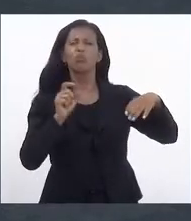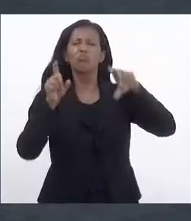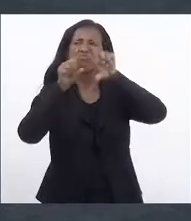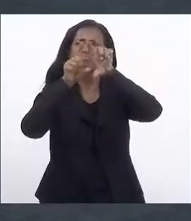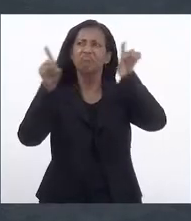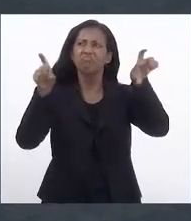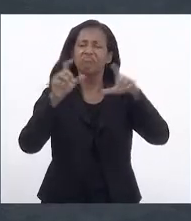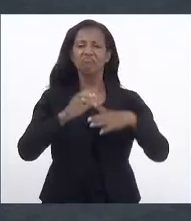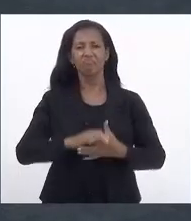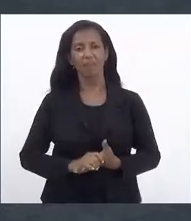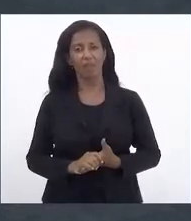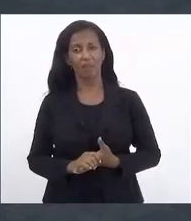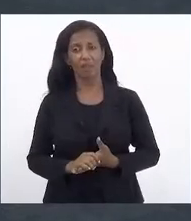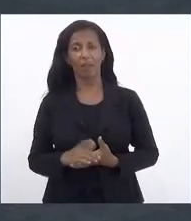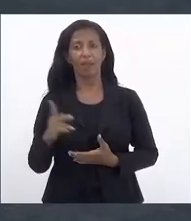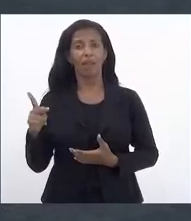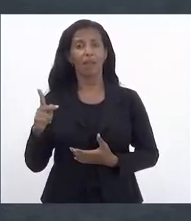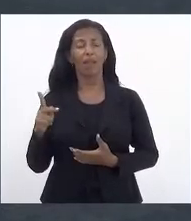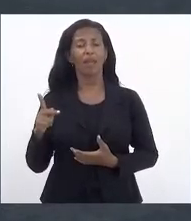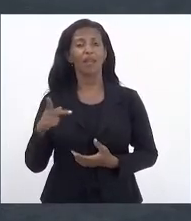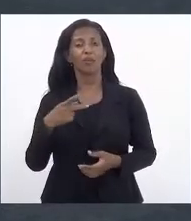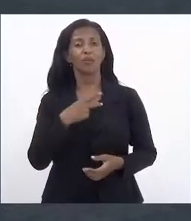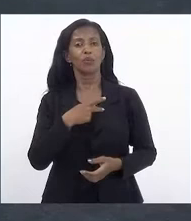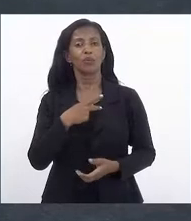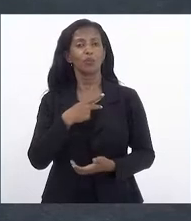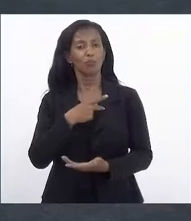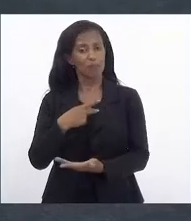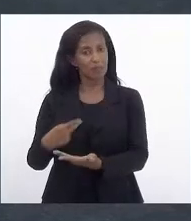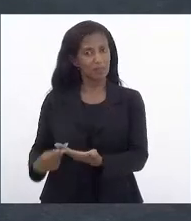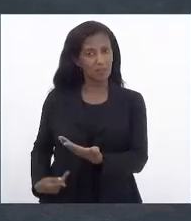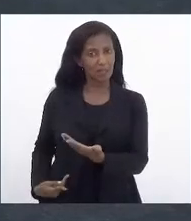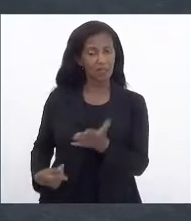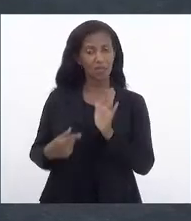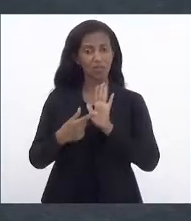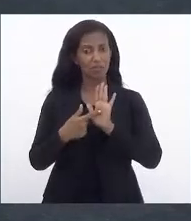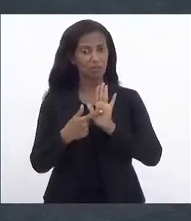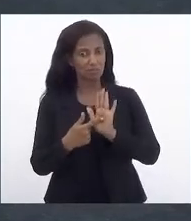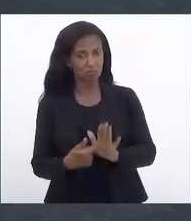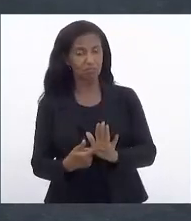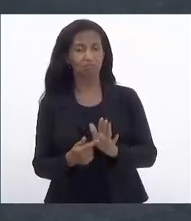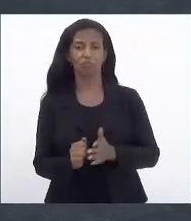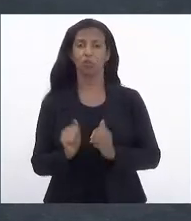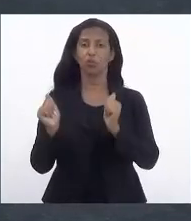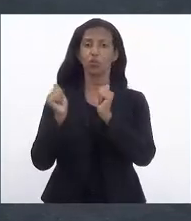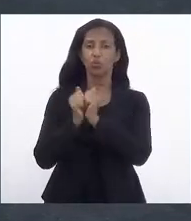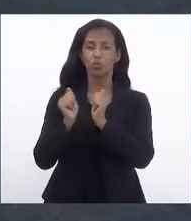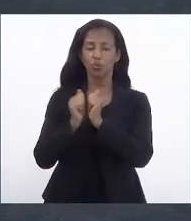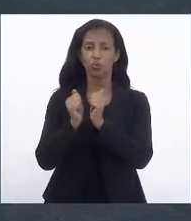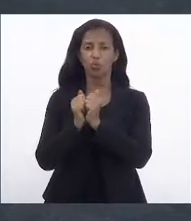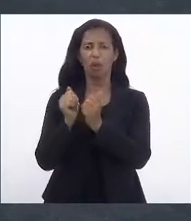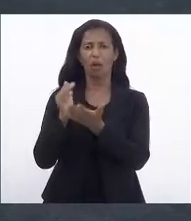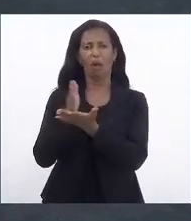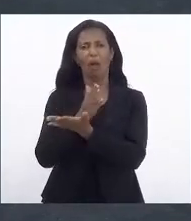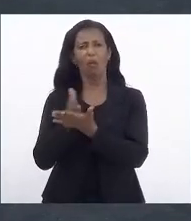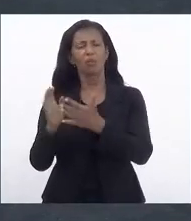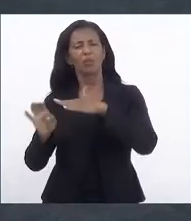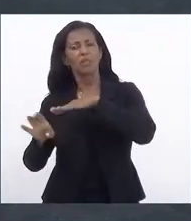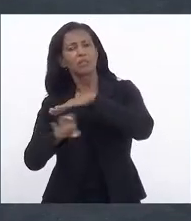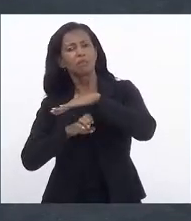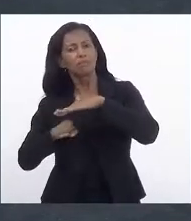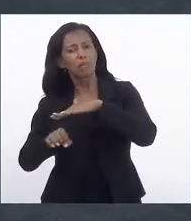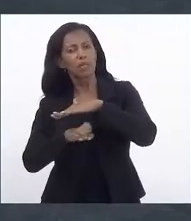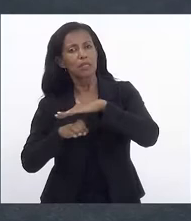reportagem é uma reportagem do presidente André Siciliano que identificou juntamente alguns empresários